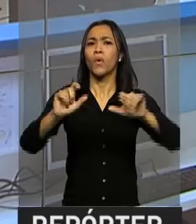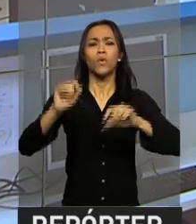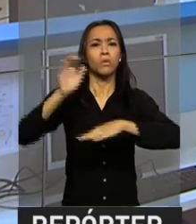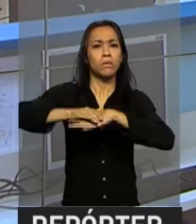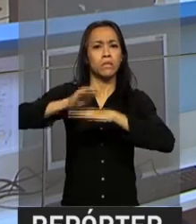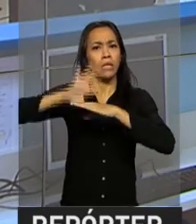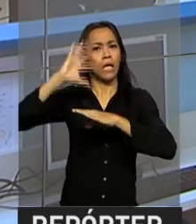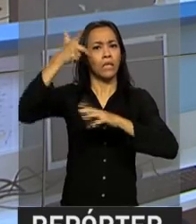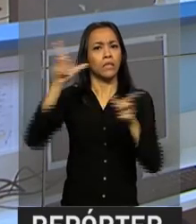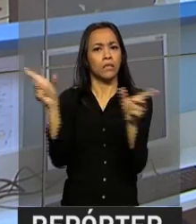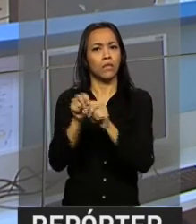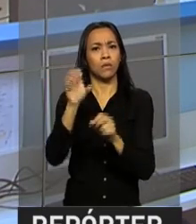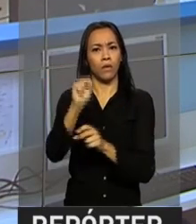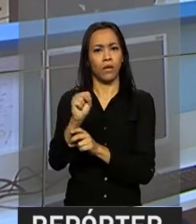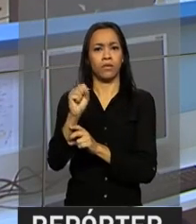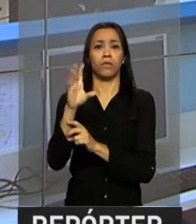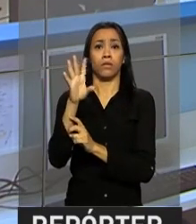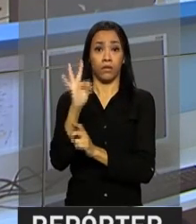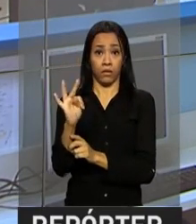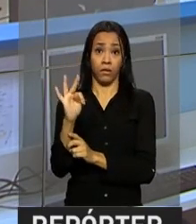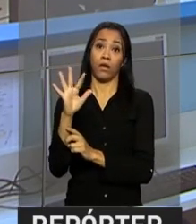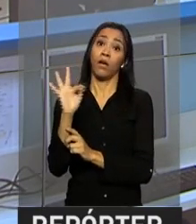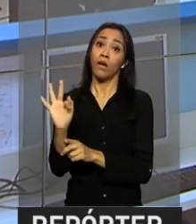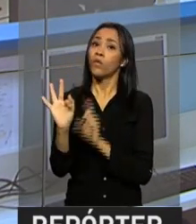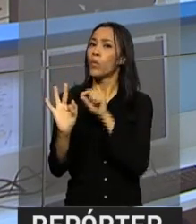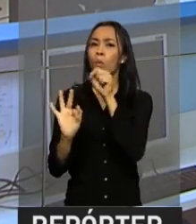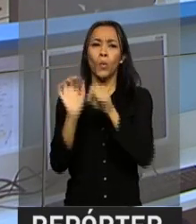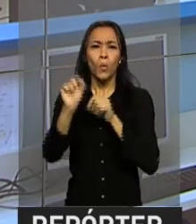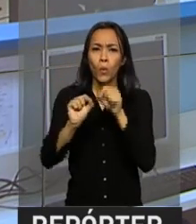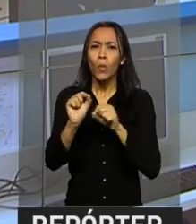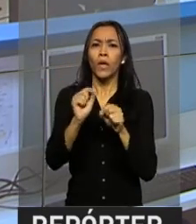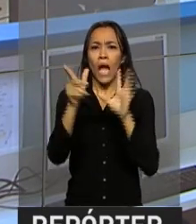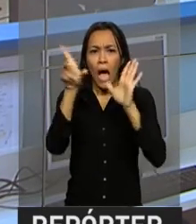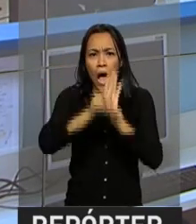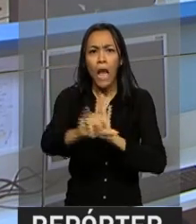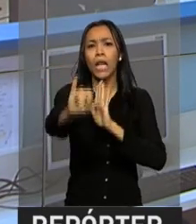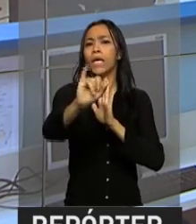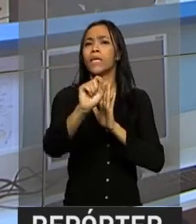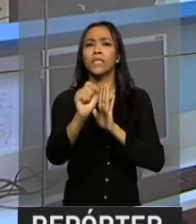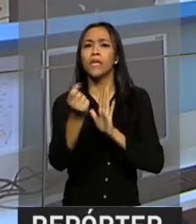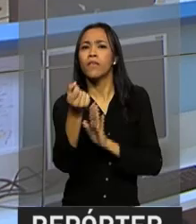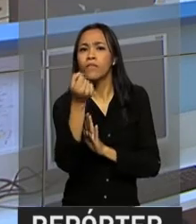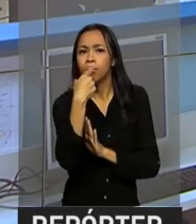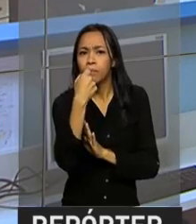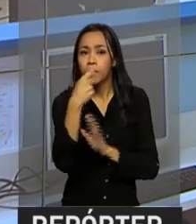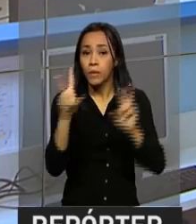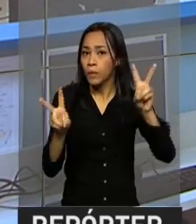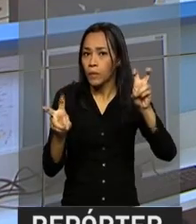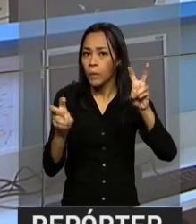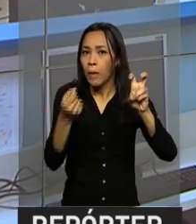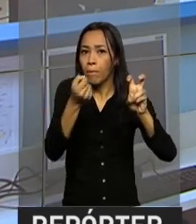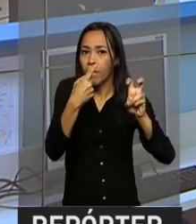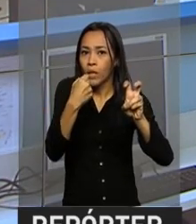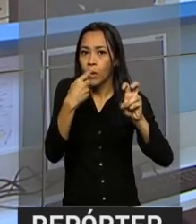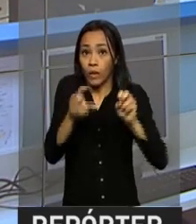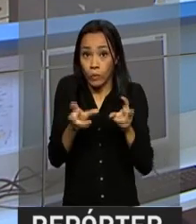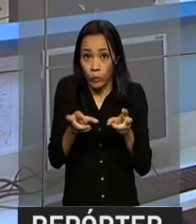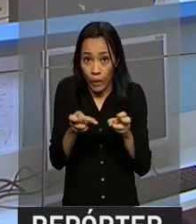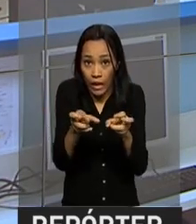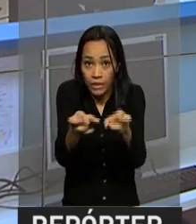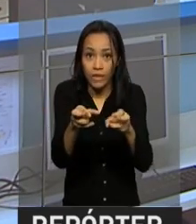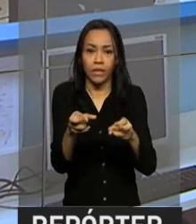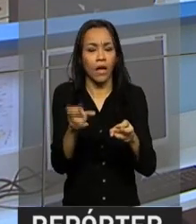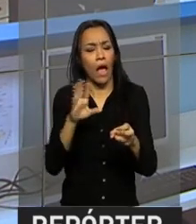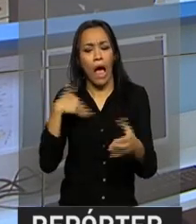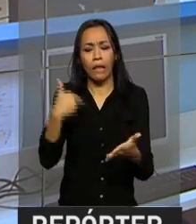Supremo Tribunal Federal que suspendeu a lei que autoriza o uso da chamada pílula do câncer. De acordo com o Ministério, não há,